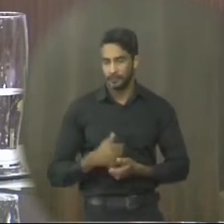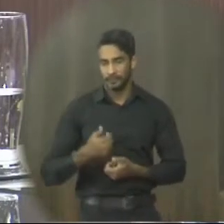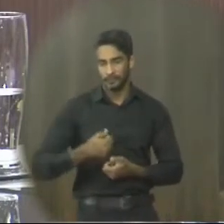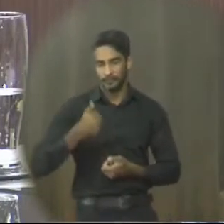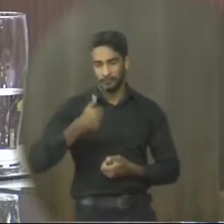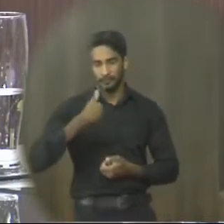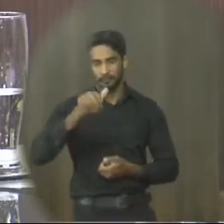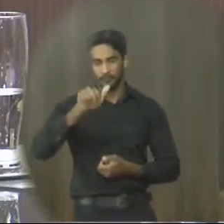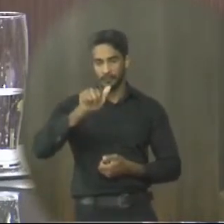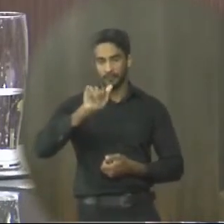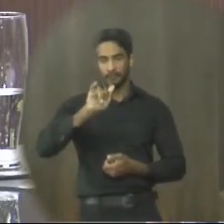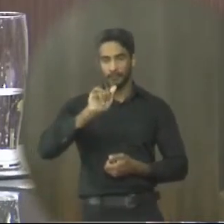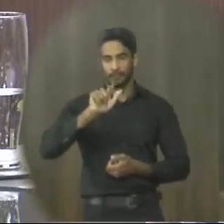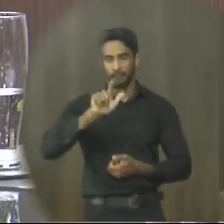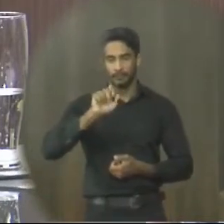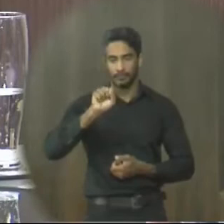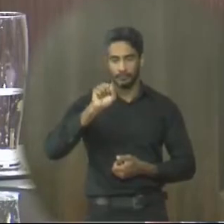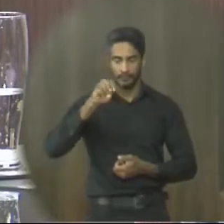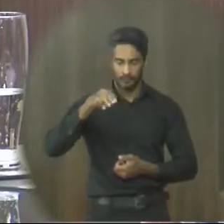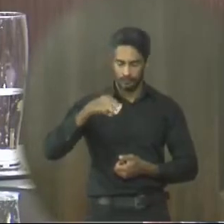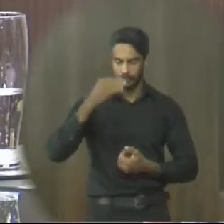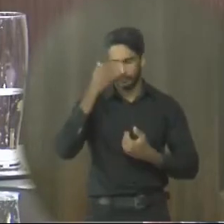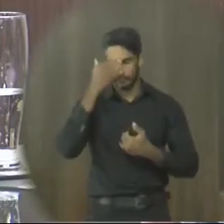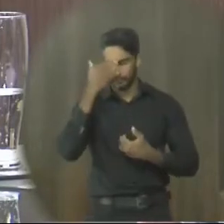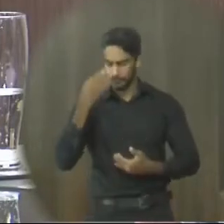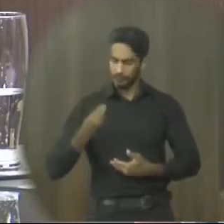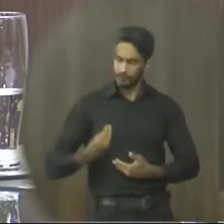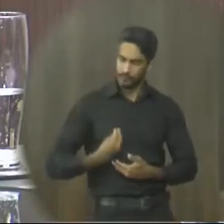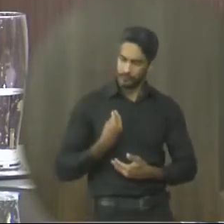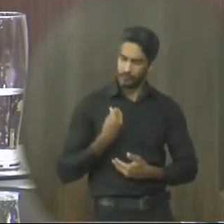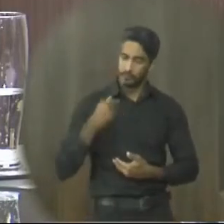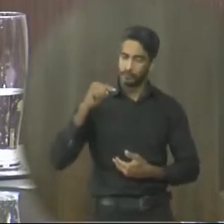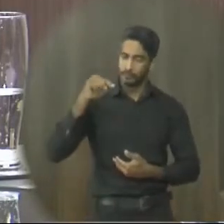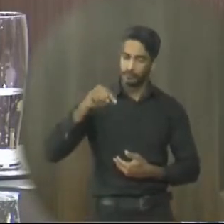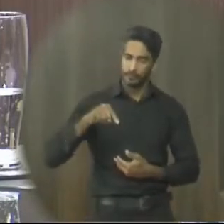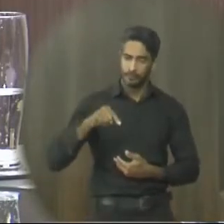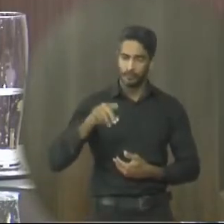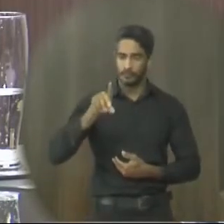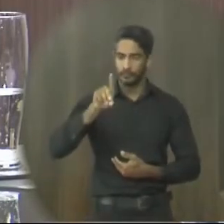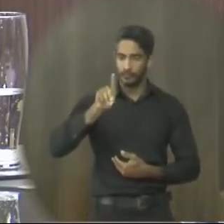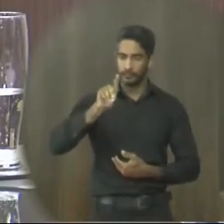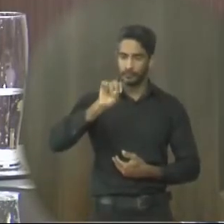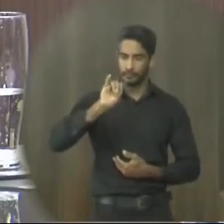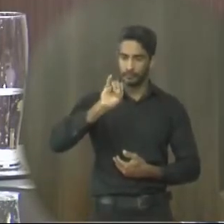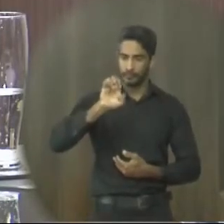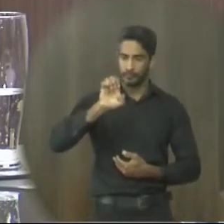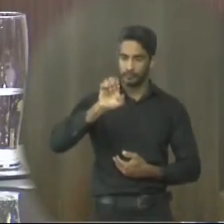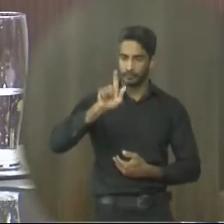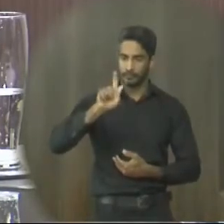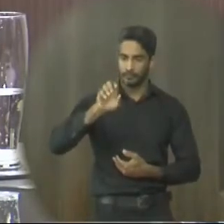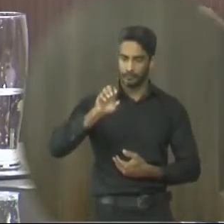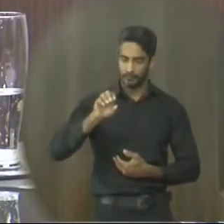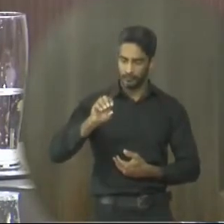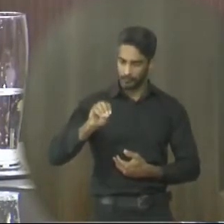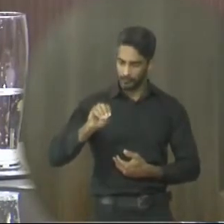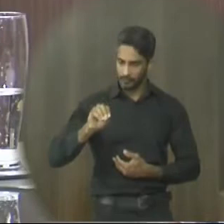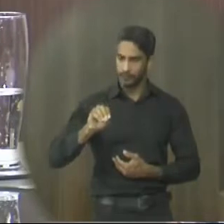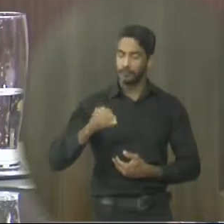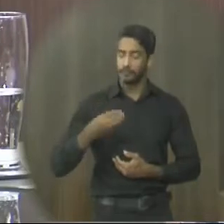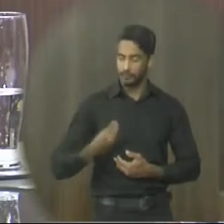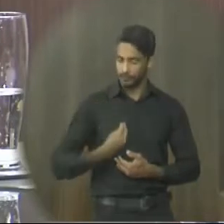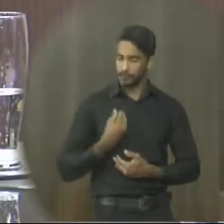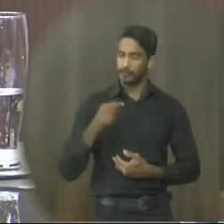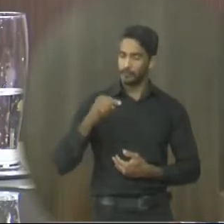Primeiramente, Ailson, eu quero agradecer pela presença. O Diego, o Carlos, né? É isso? Carlos. Aí presente